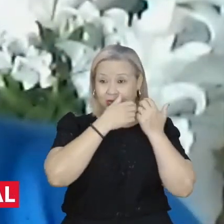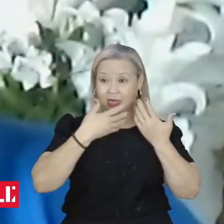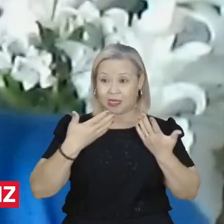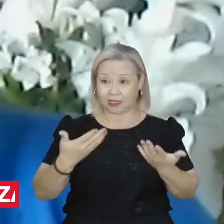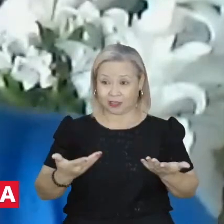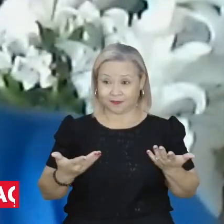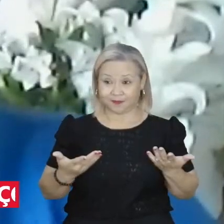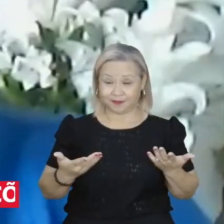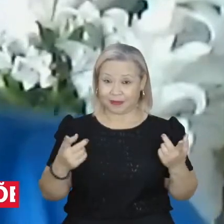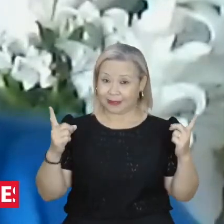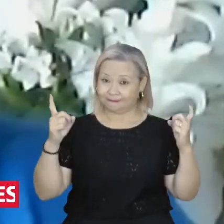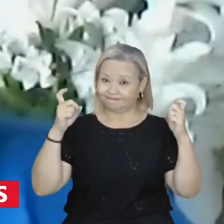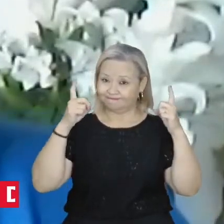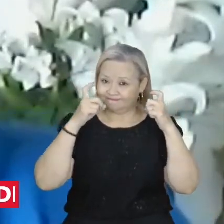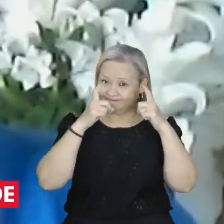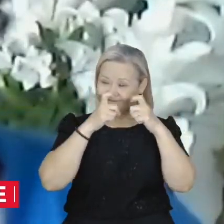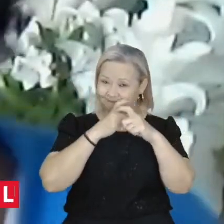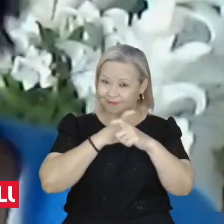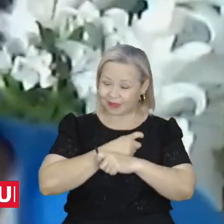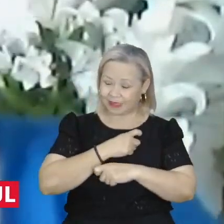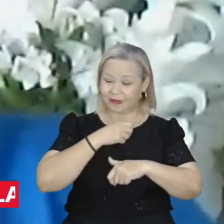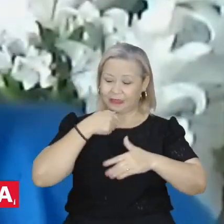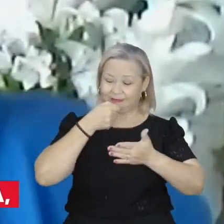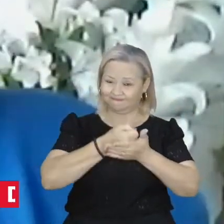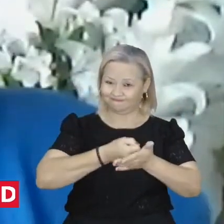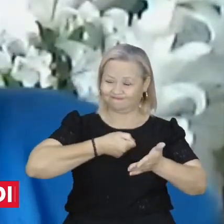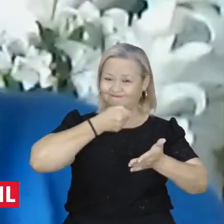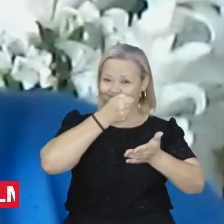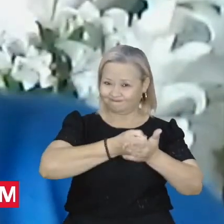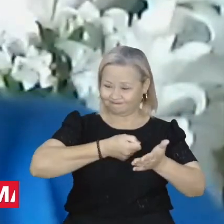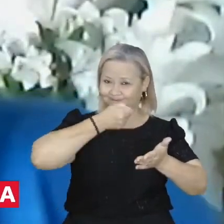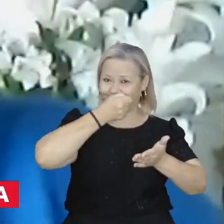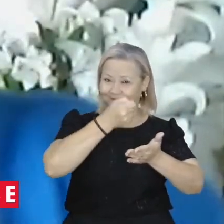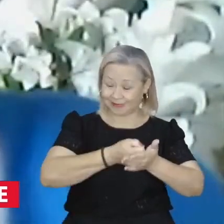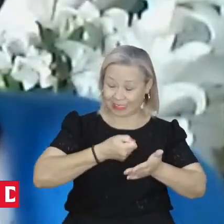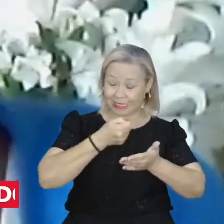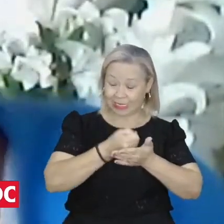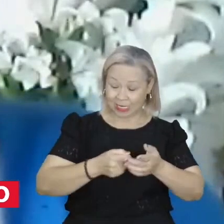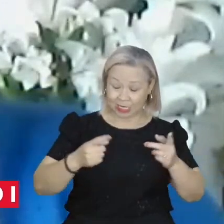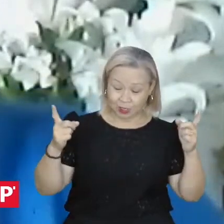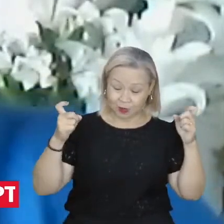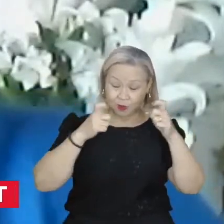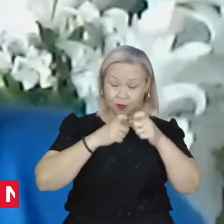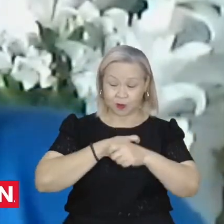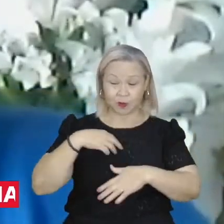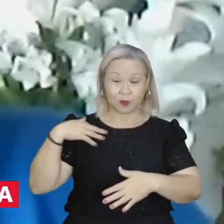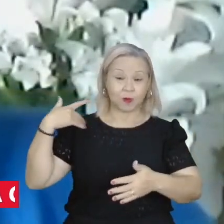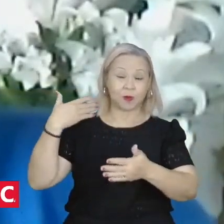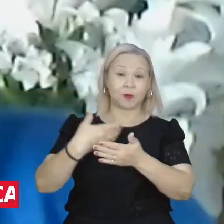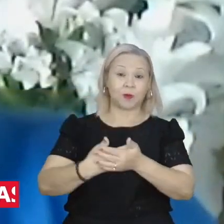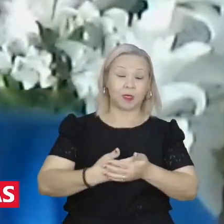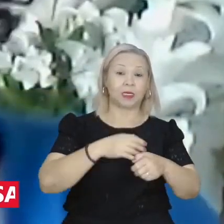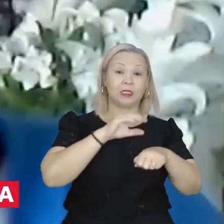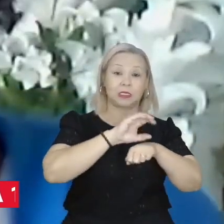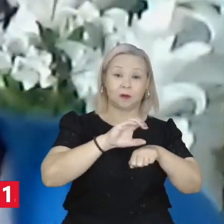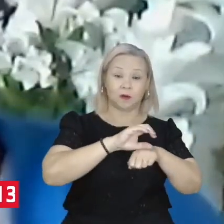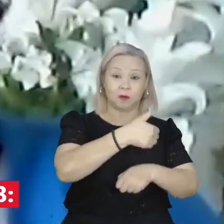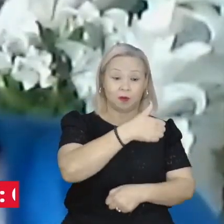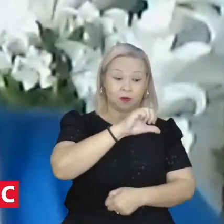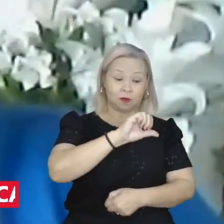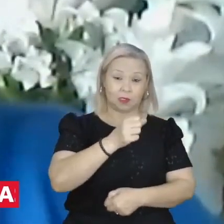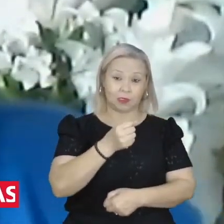uma campanha que fala muito sobre isso, é uma campanha que eu sou a mais velha, né, no